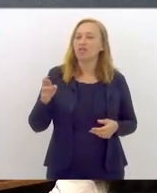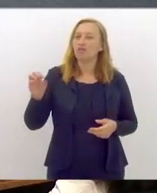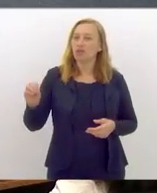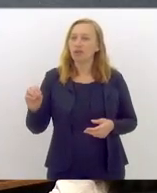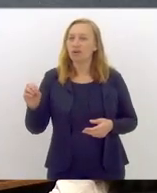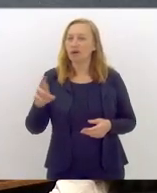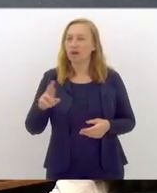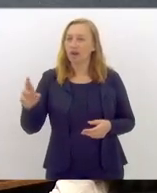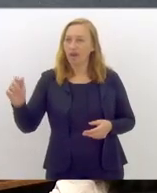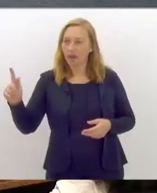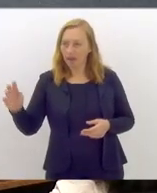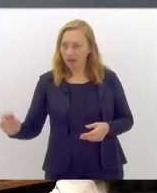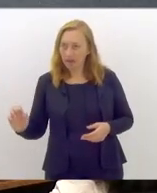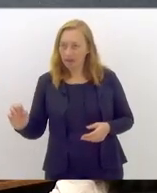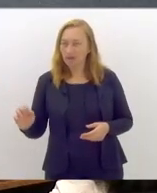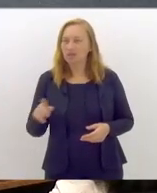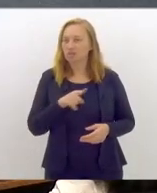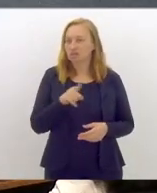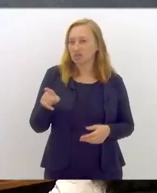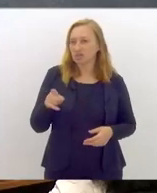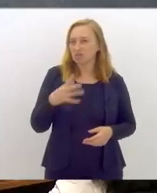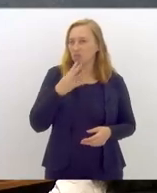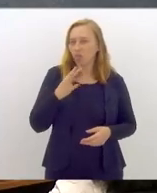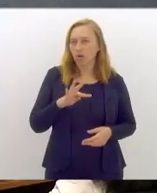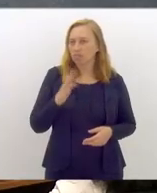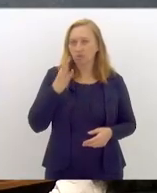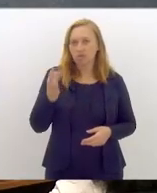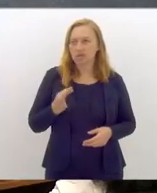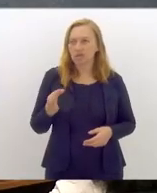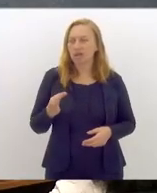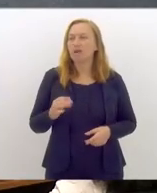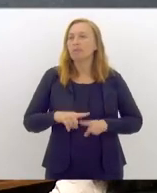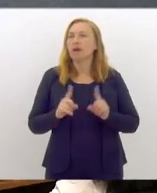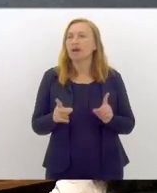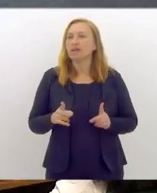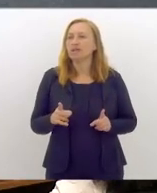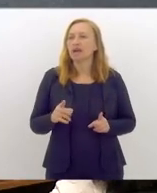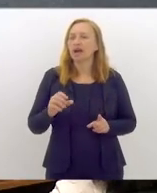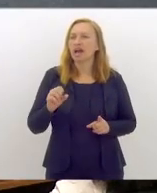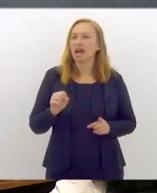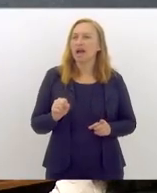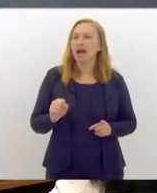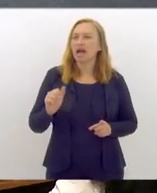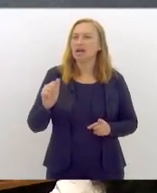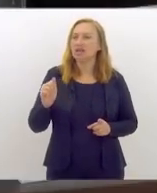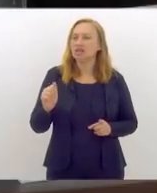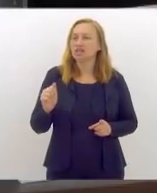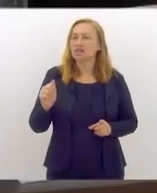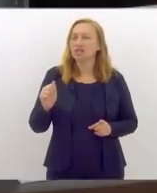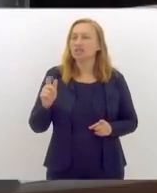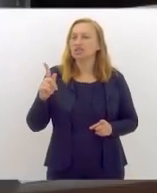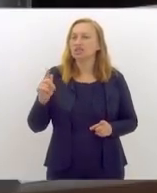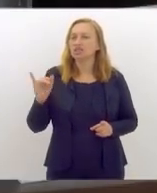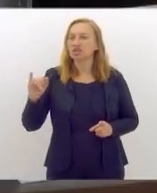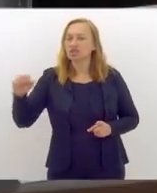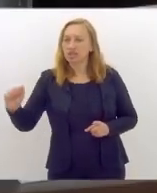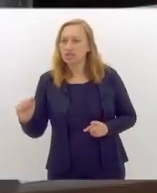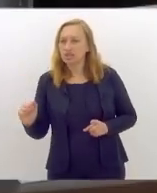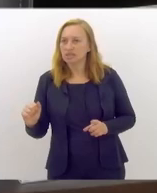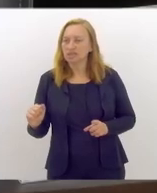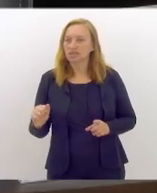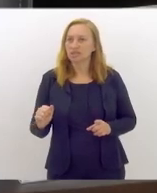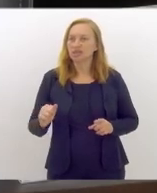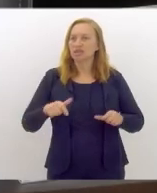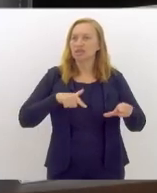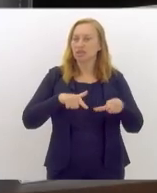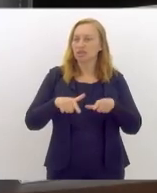que se vocês não conhecem não sei se todo mundo conhece aqui mas agência segunda chance é a primeira agência no mundo que de emprego que